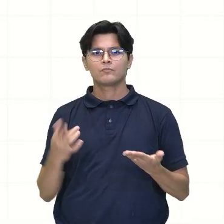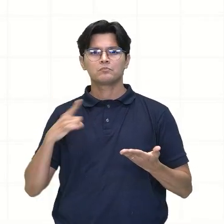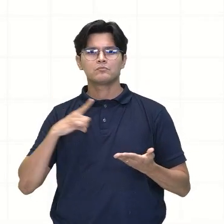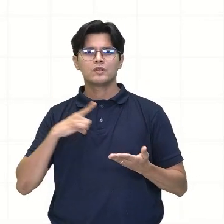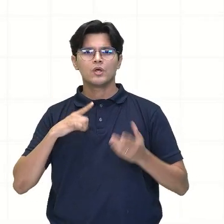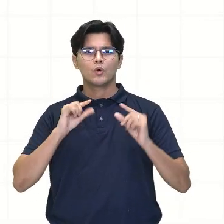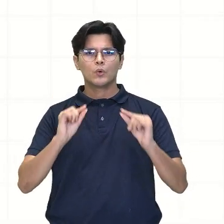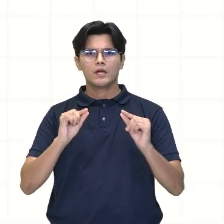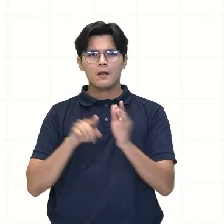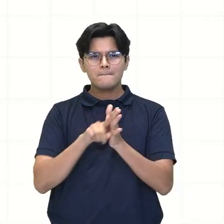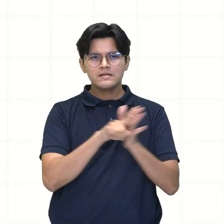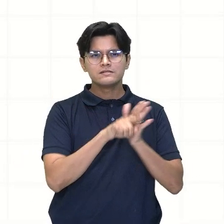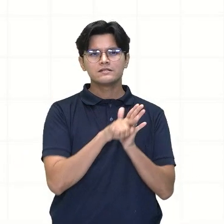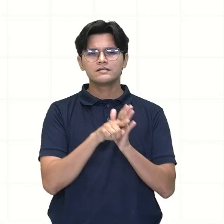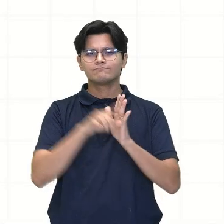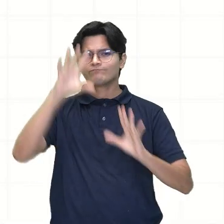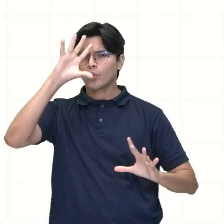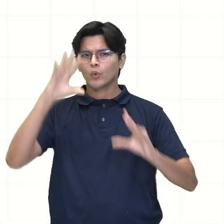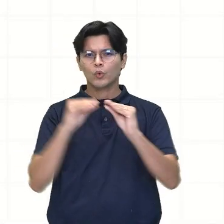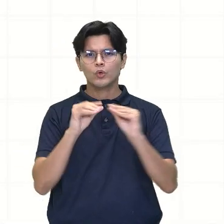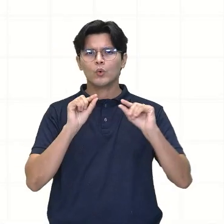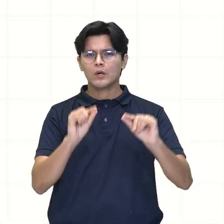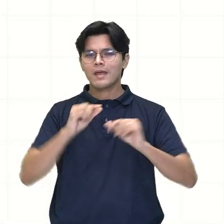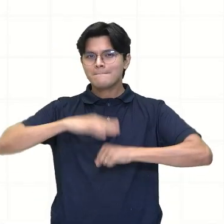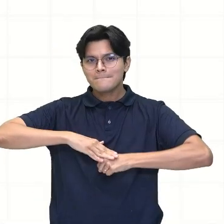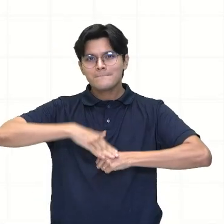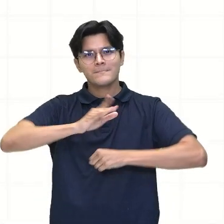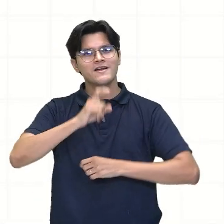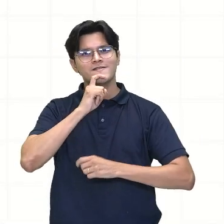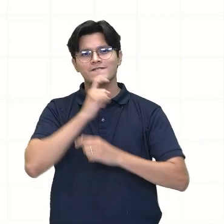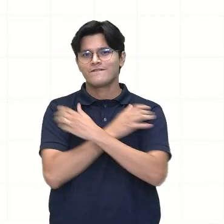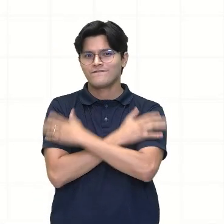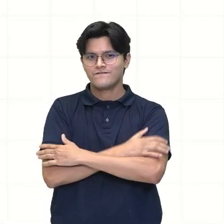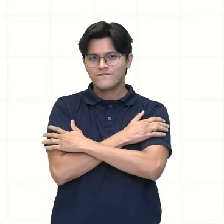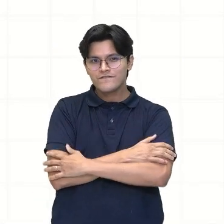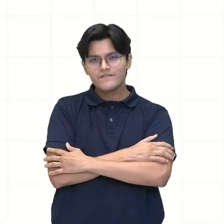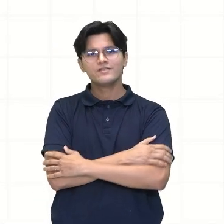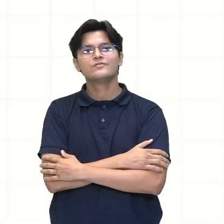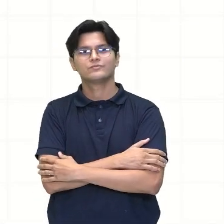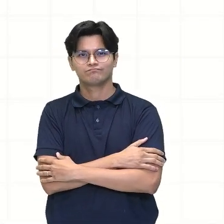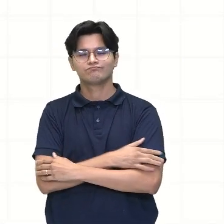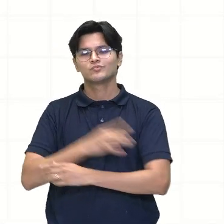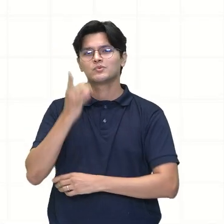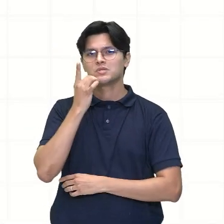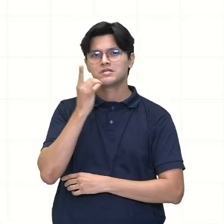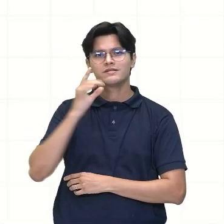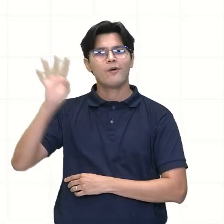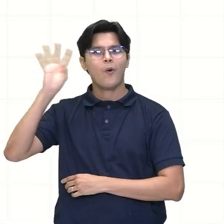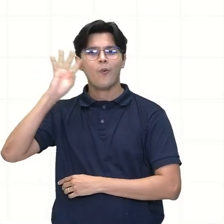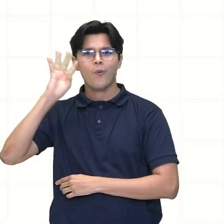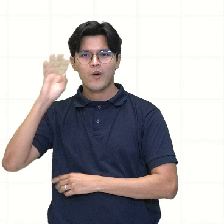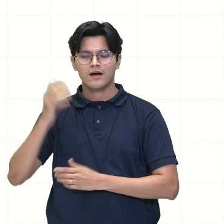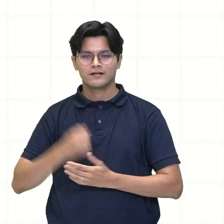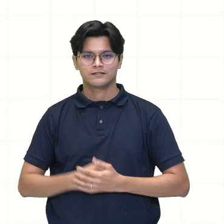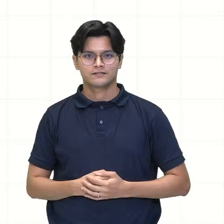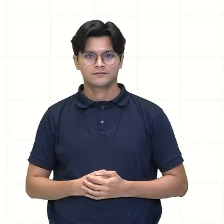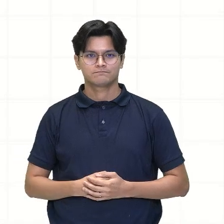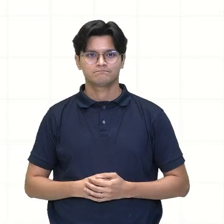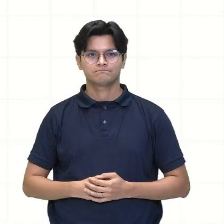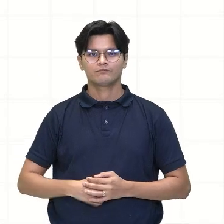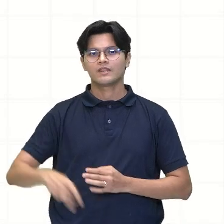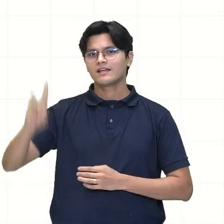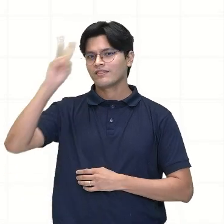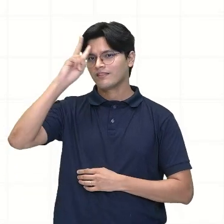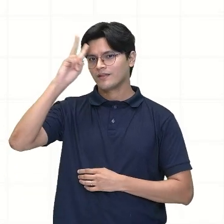dia 18, fez as temperaturas despencarem na capital paulista. Na segunda-feira, dia 17, os